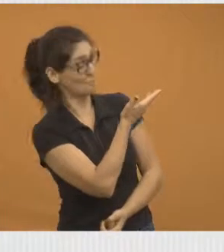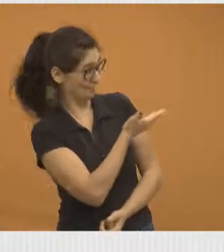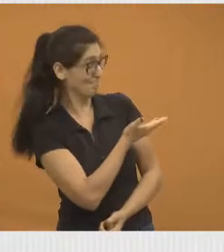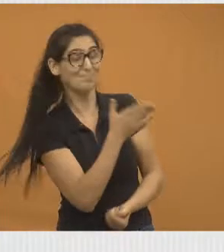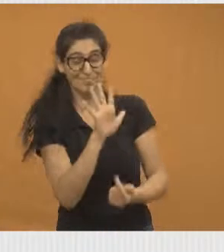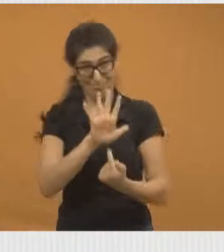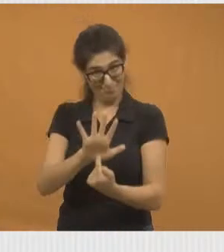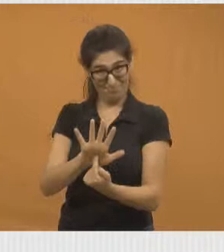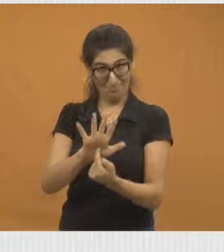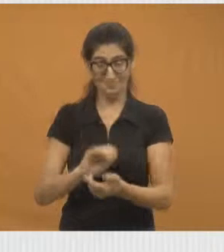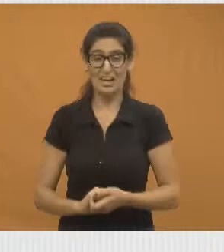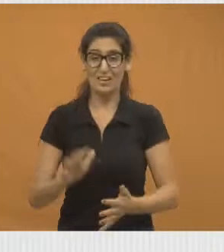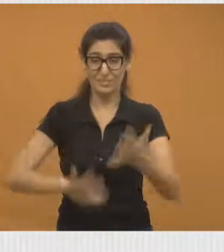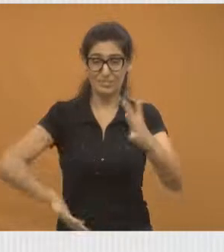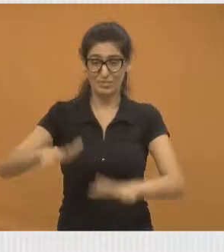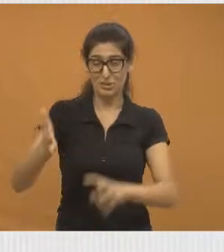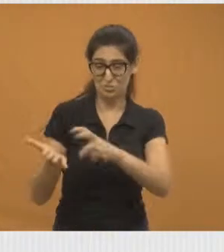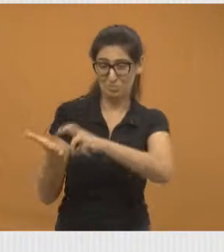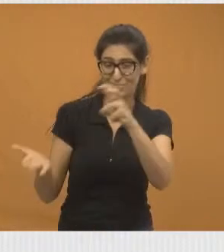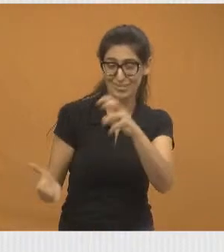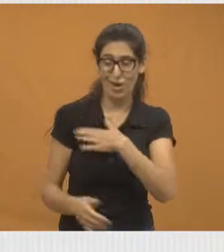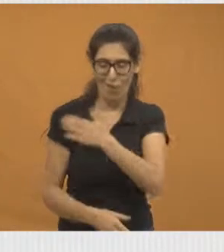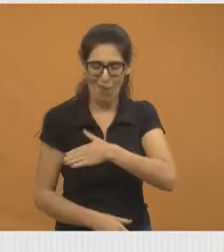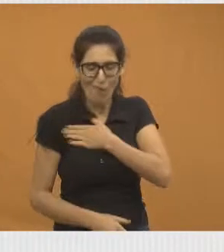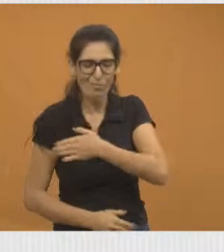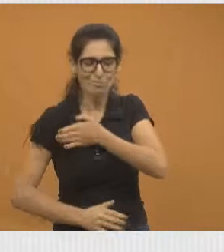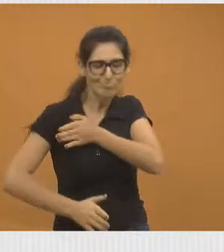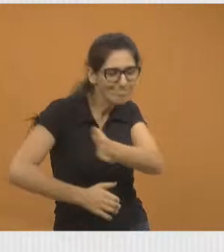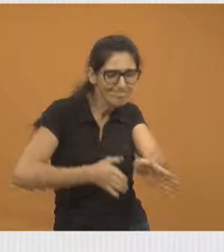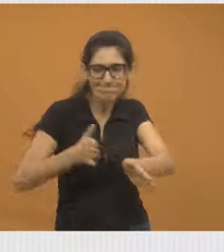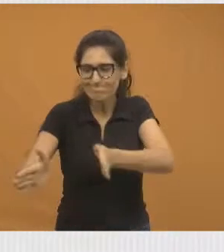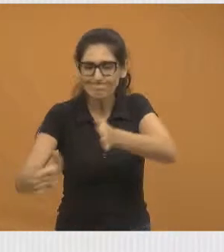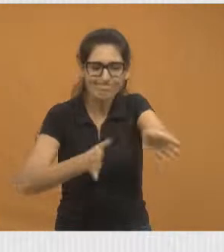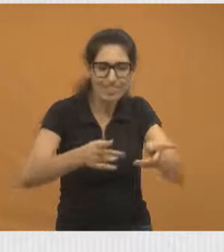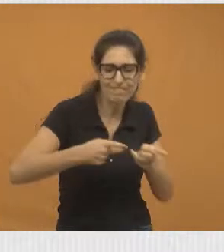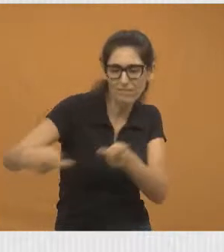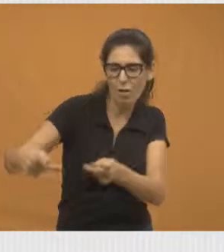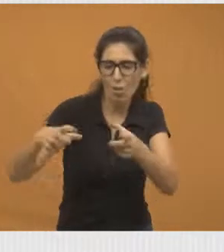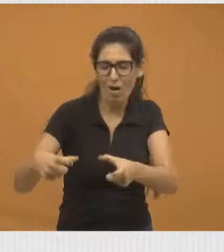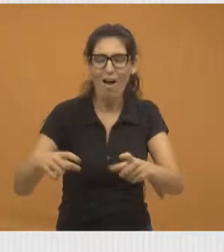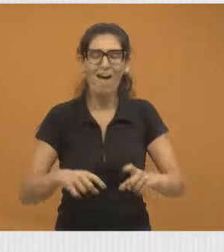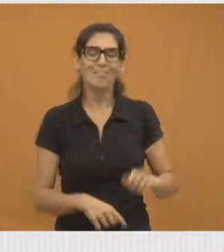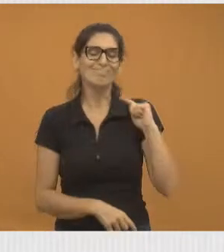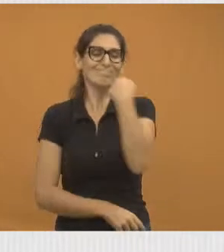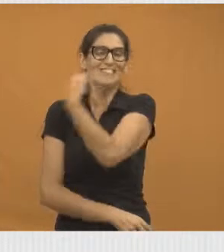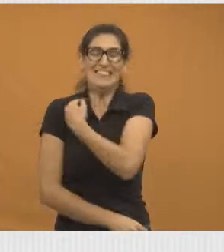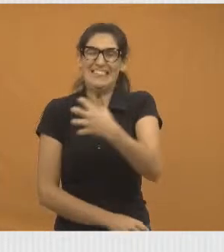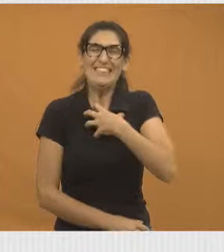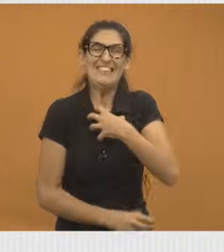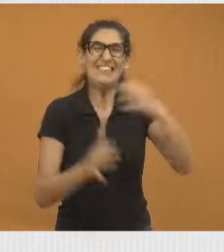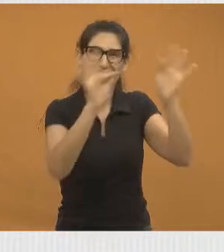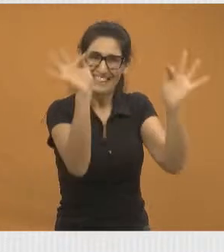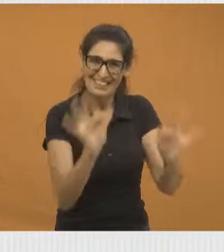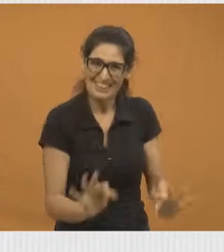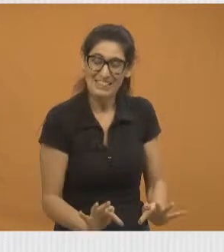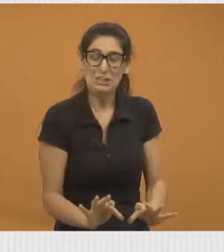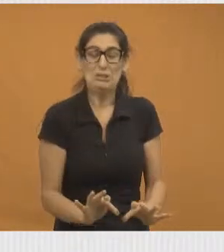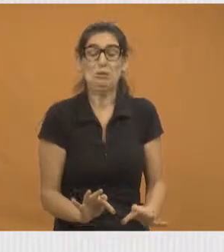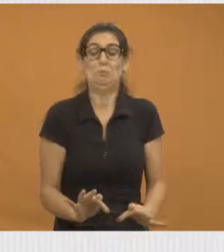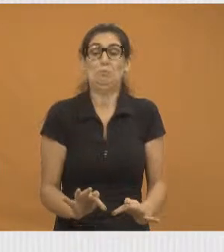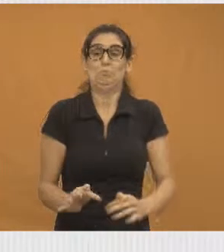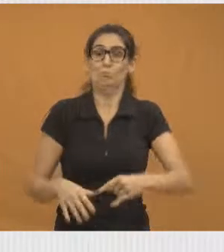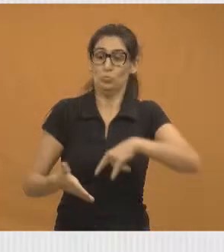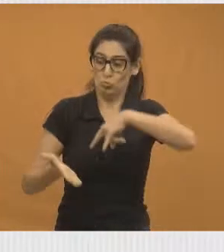às vezes a parte da manhã a gente gosta de ir a alguns lugares nós ficamos felizes de receber a informação de alguns pedidos